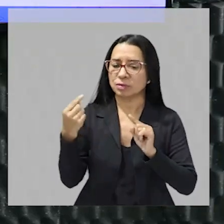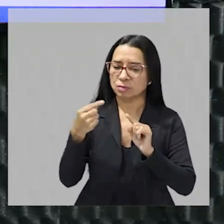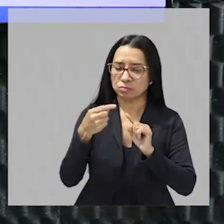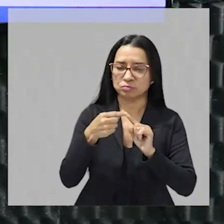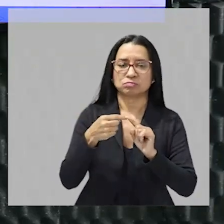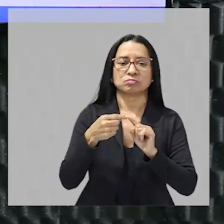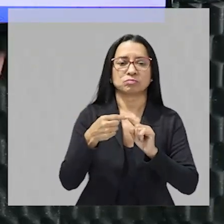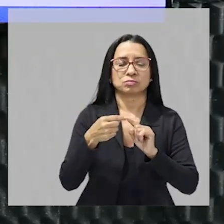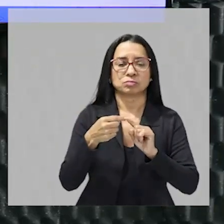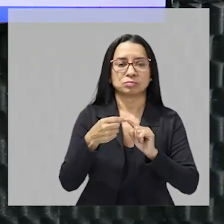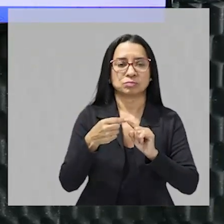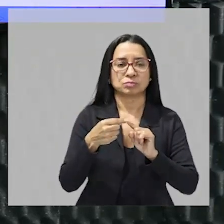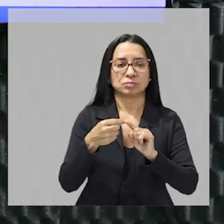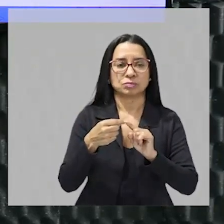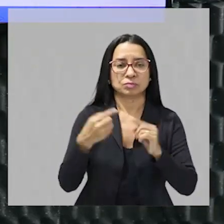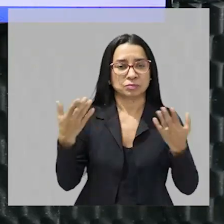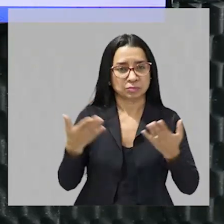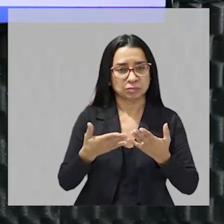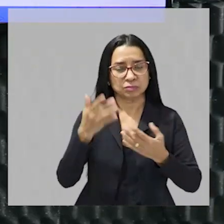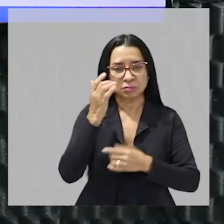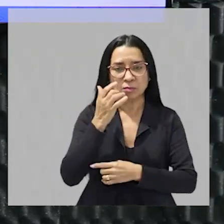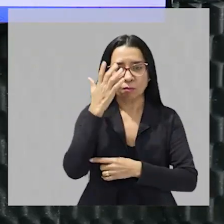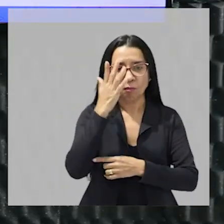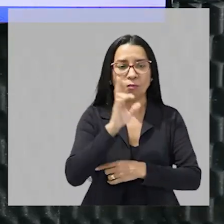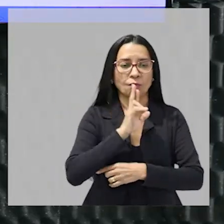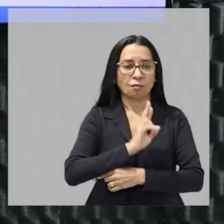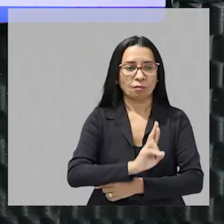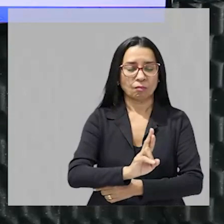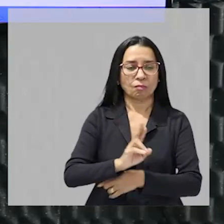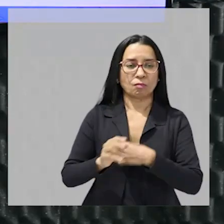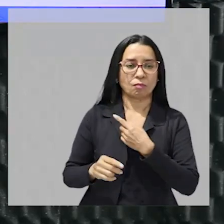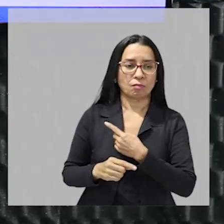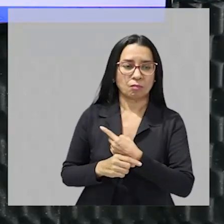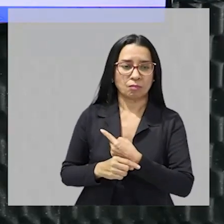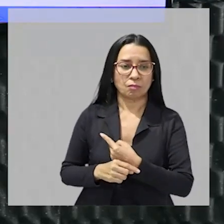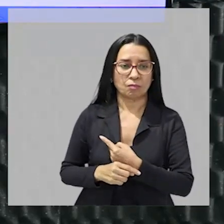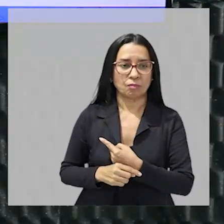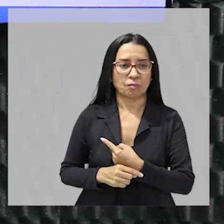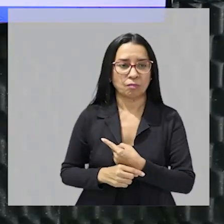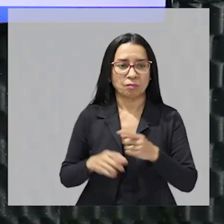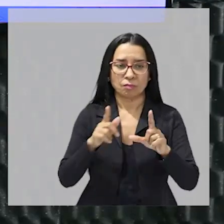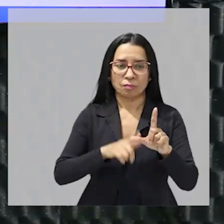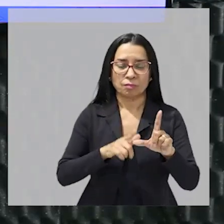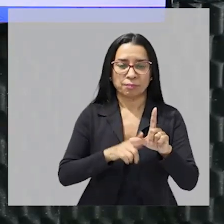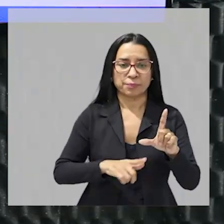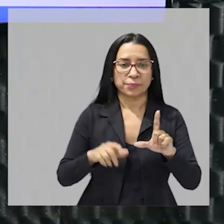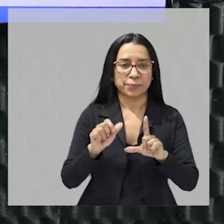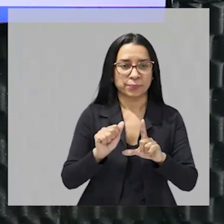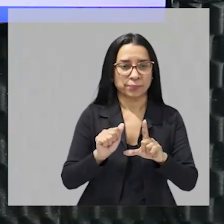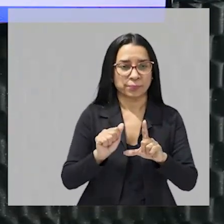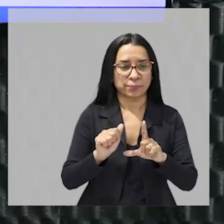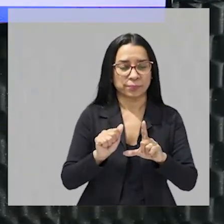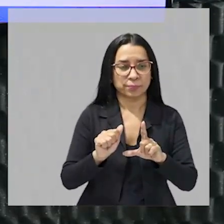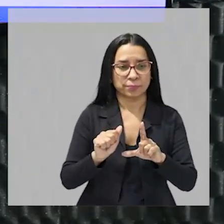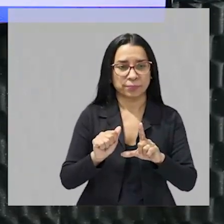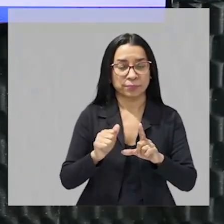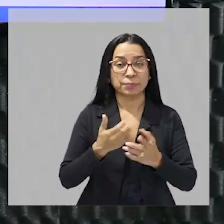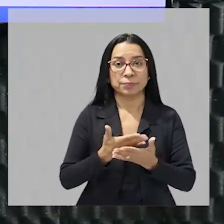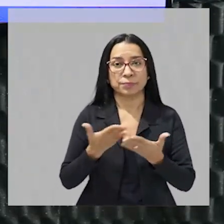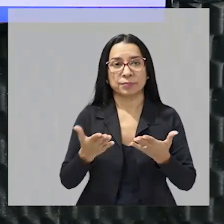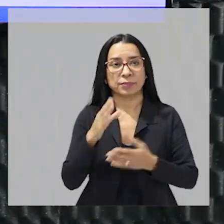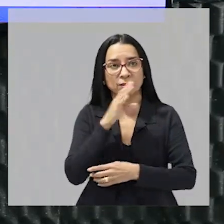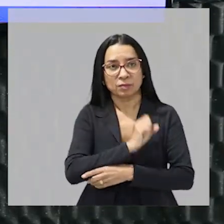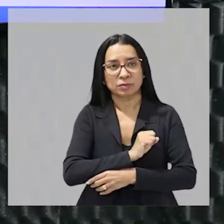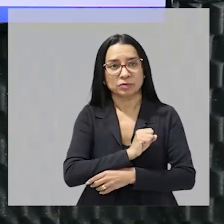os gases do efeito estufa. Agora fica facílimo de responder. O governo brasileiro precisa abdicar das usinas nucleares? Galera,